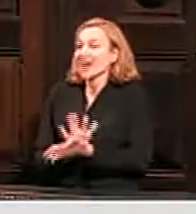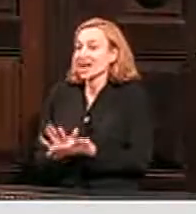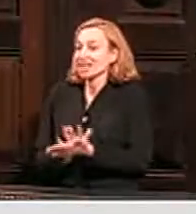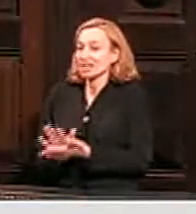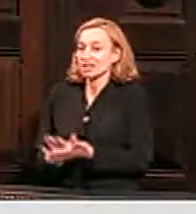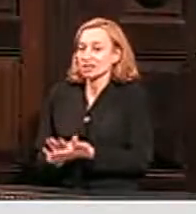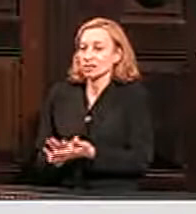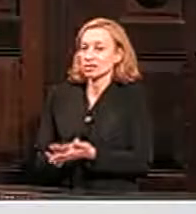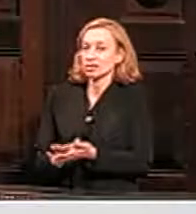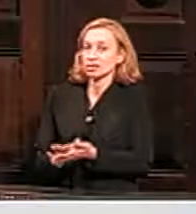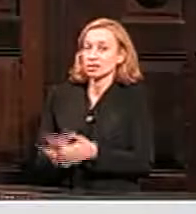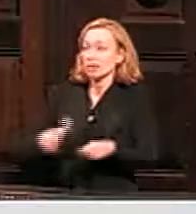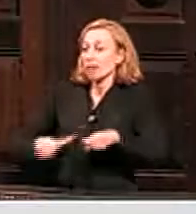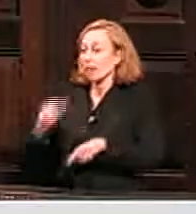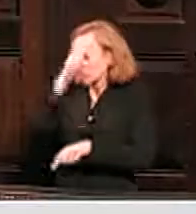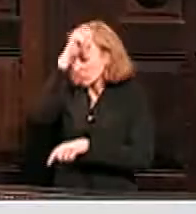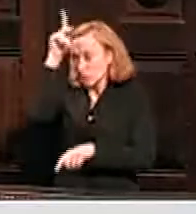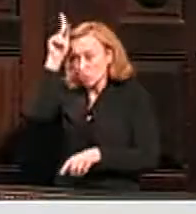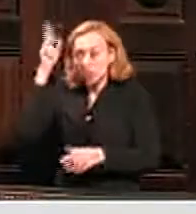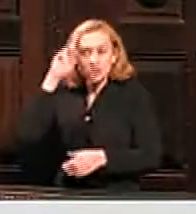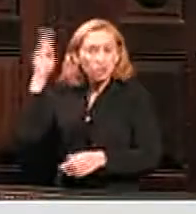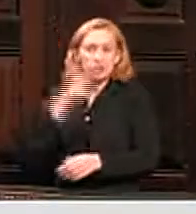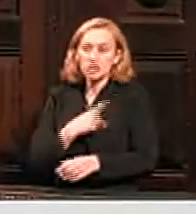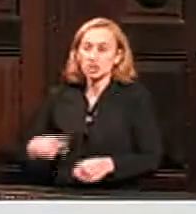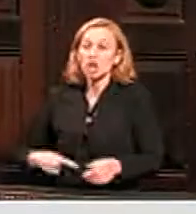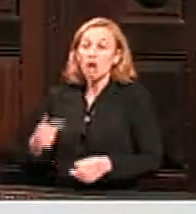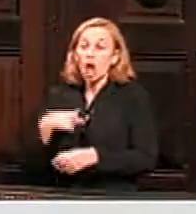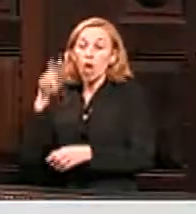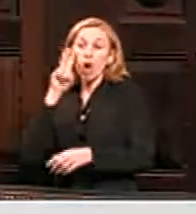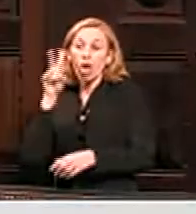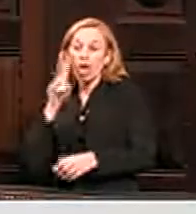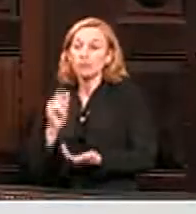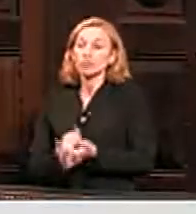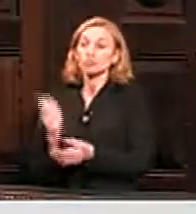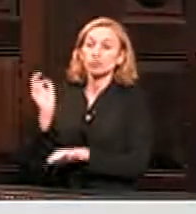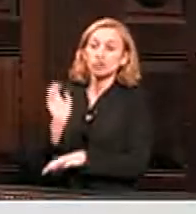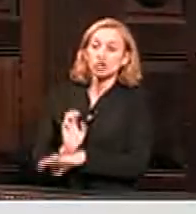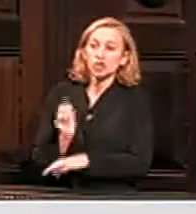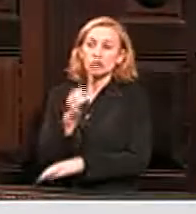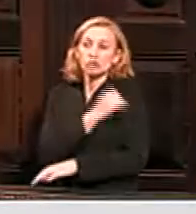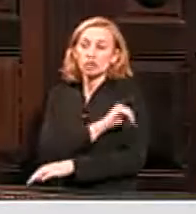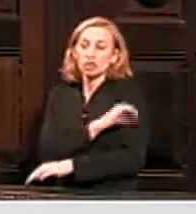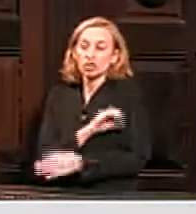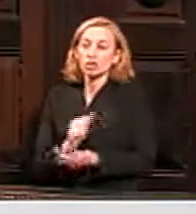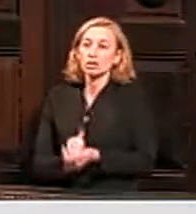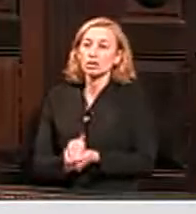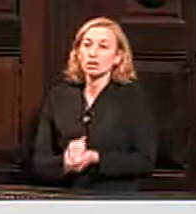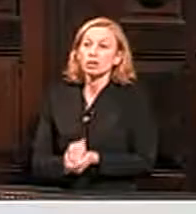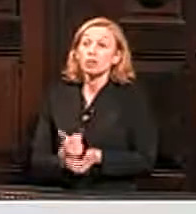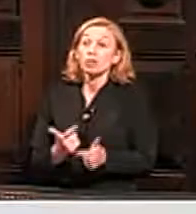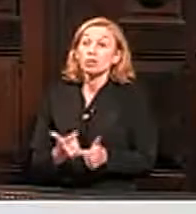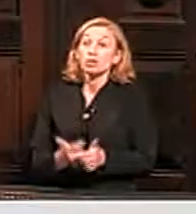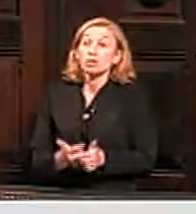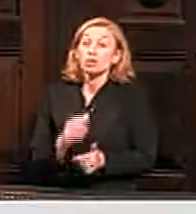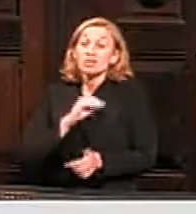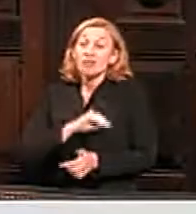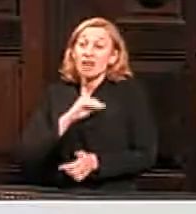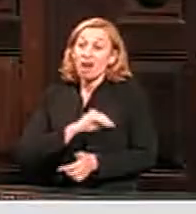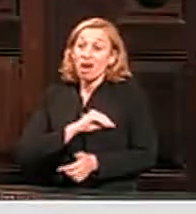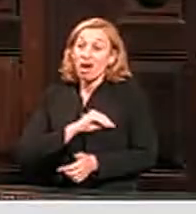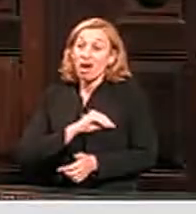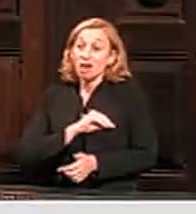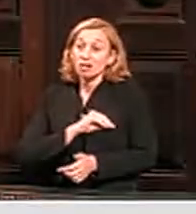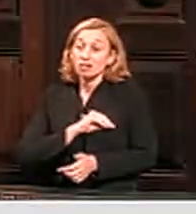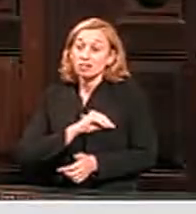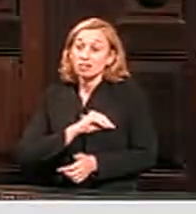senhor presidente. Lembro, o Estado do Rio de Janeiro é um Estado que até o ano passado atrasou muitos salários, que até esse ano não colocou em dia muitas das